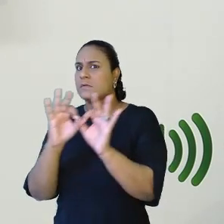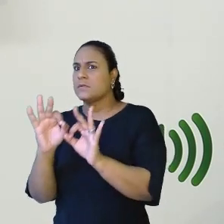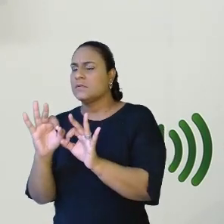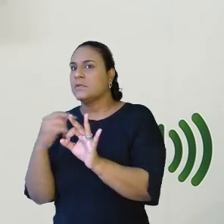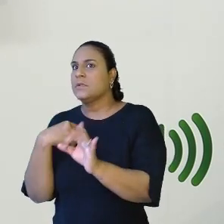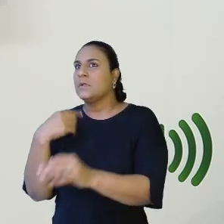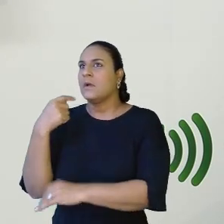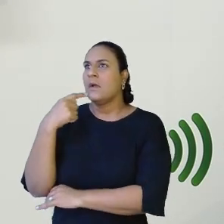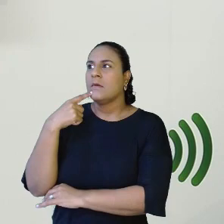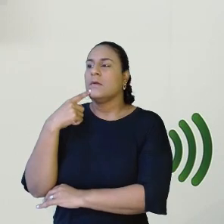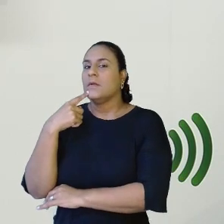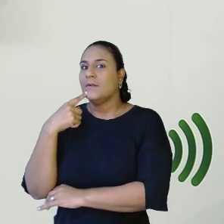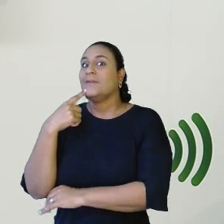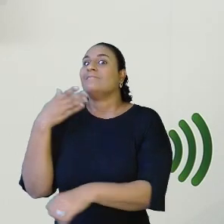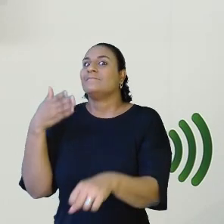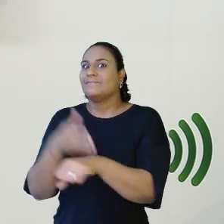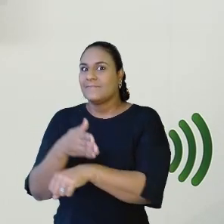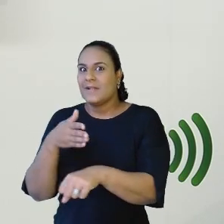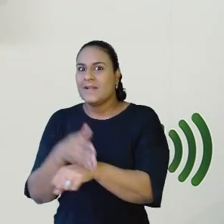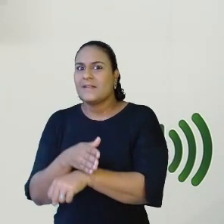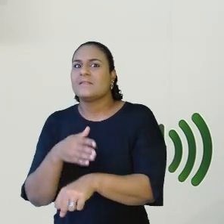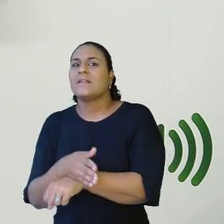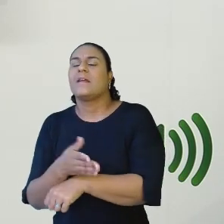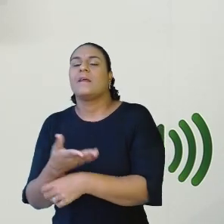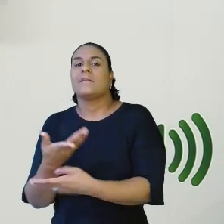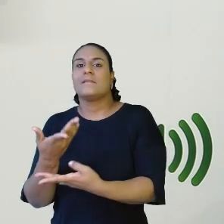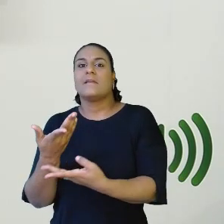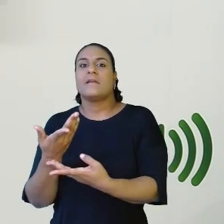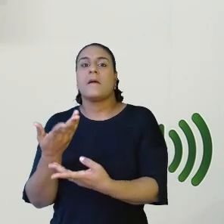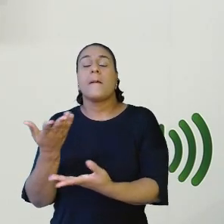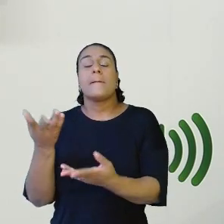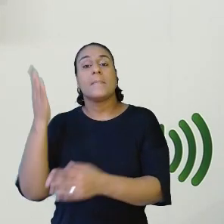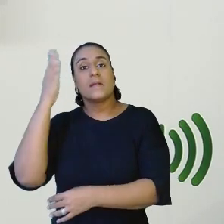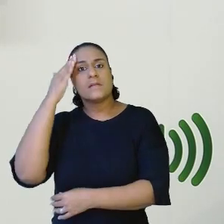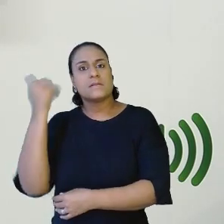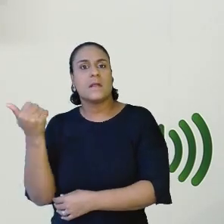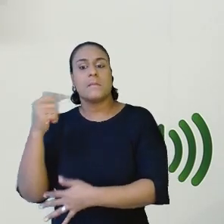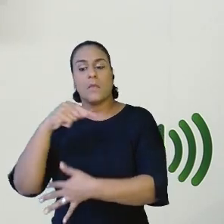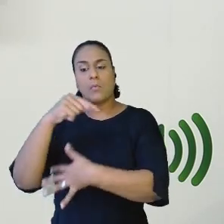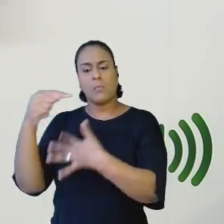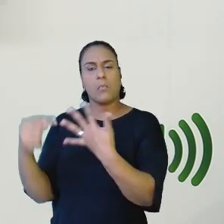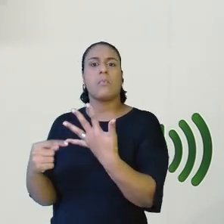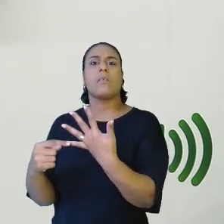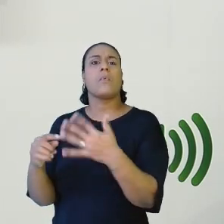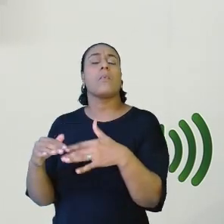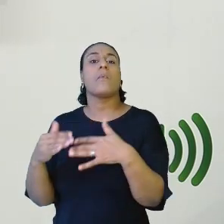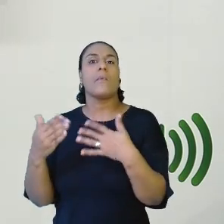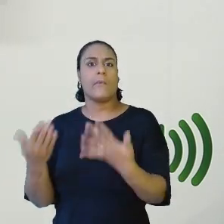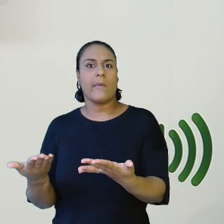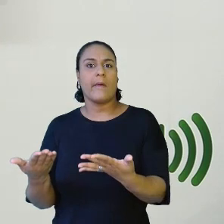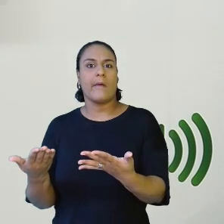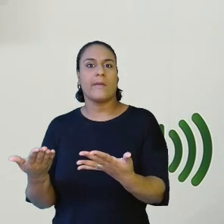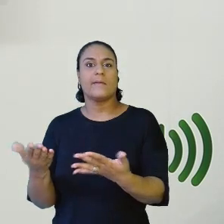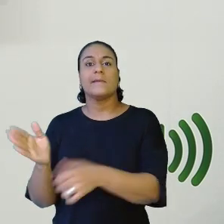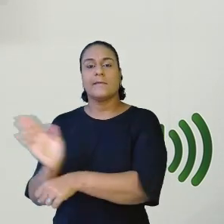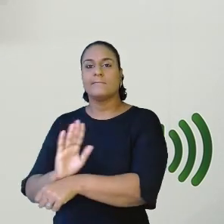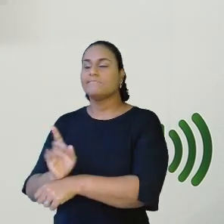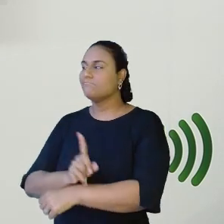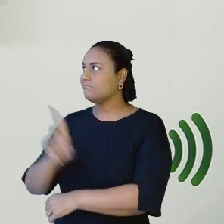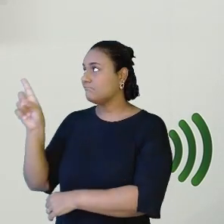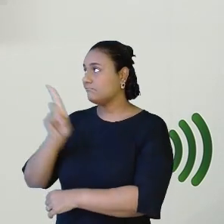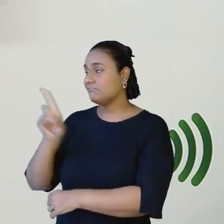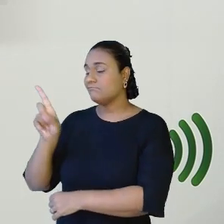as pessoas acessam justamente para saber o que é que estão achando sobre aquela determinada obra. Então, o trailer honesto seria